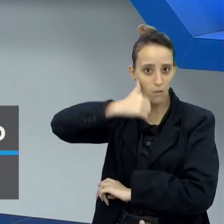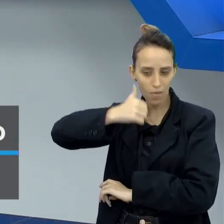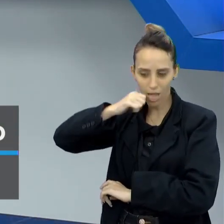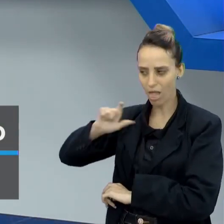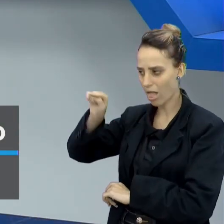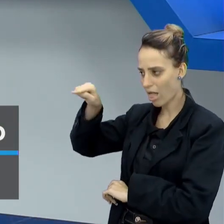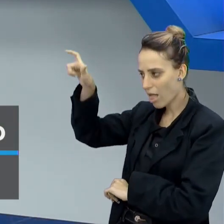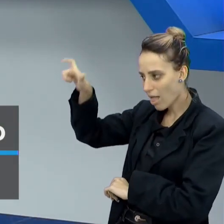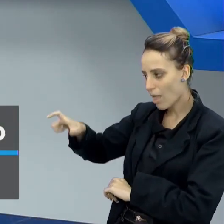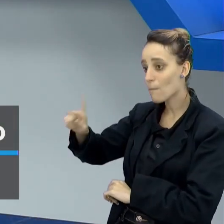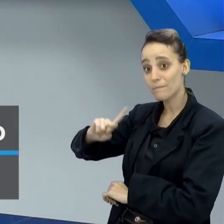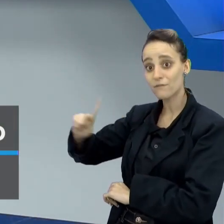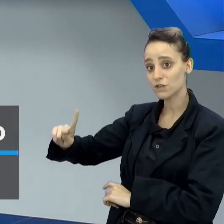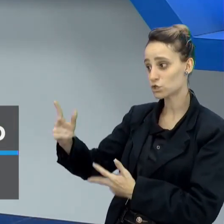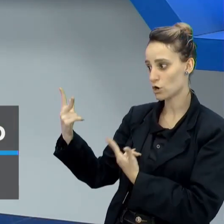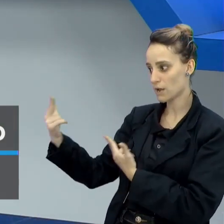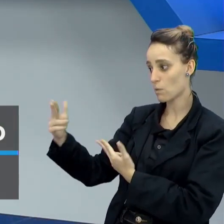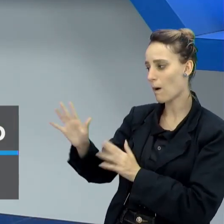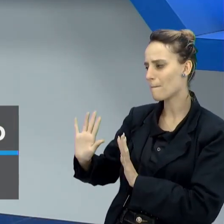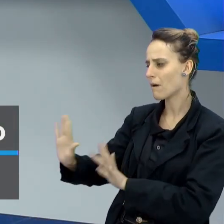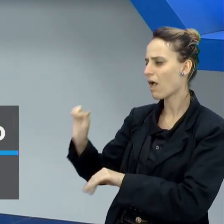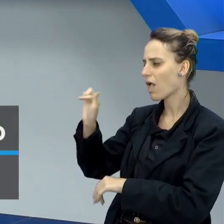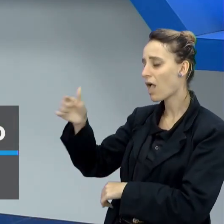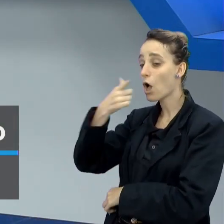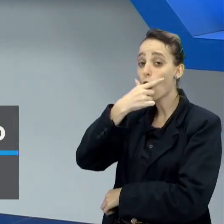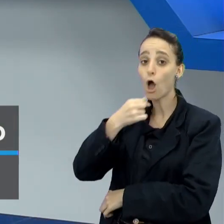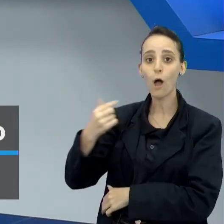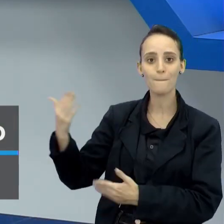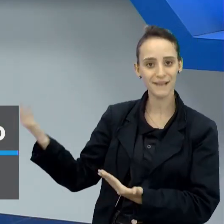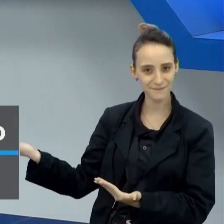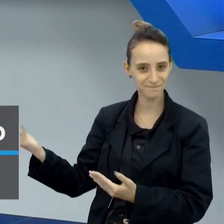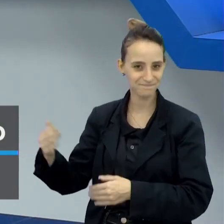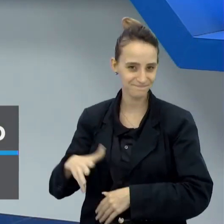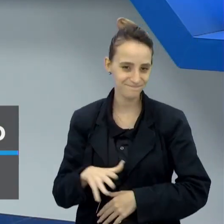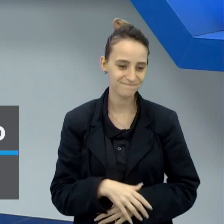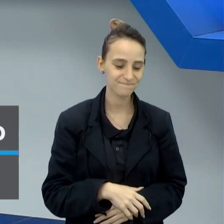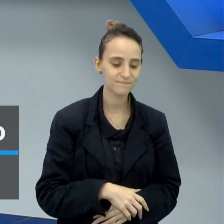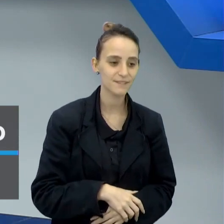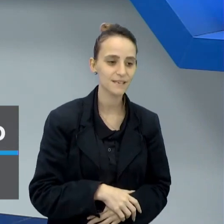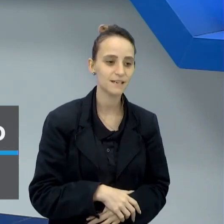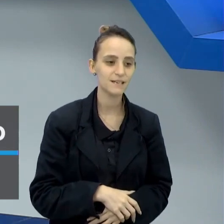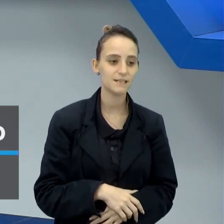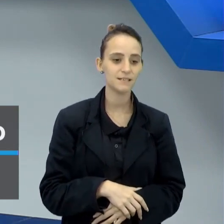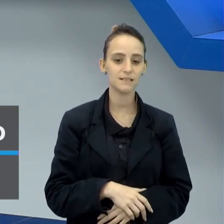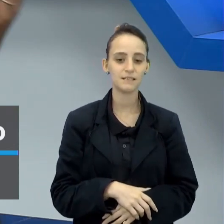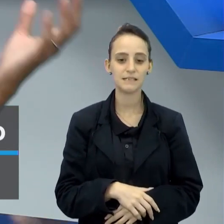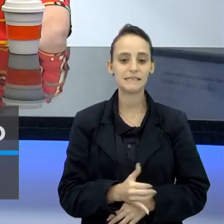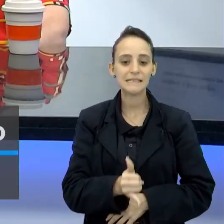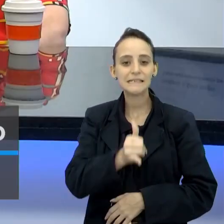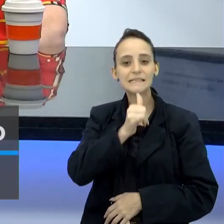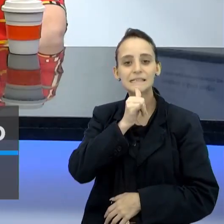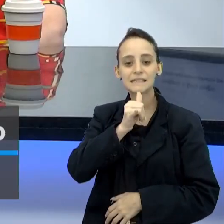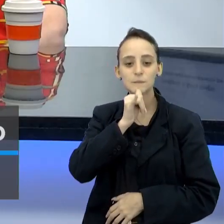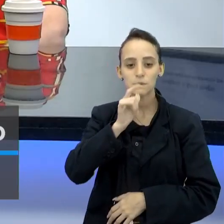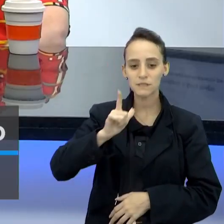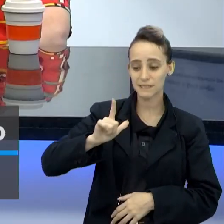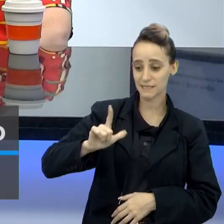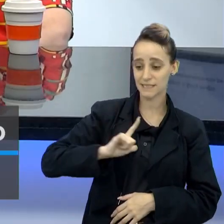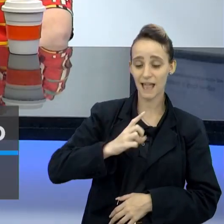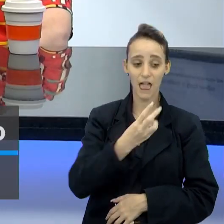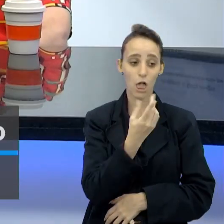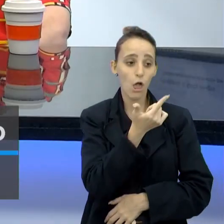é um professor homem e nós dois somos cis. Né? Então, se tivéssemos aqui um terceiro